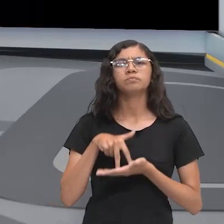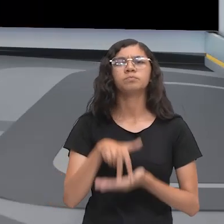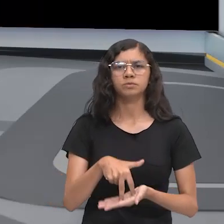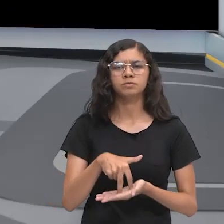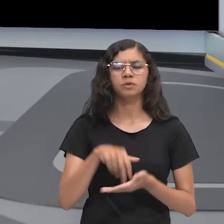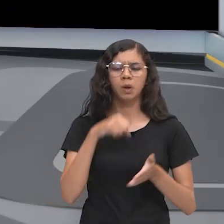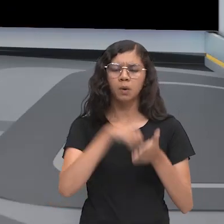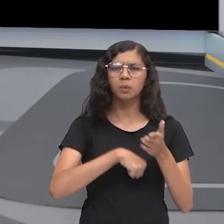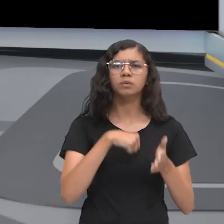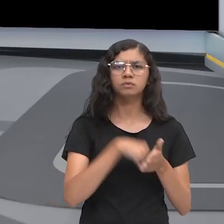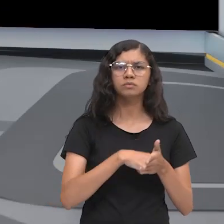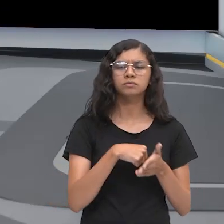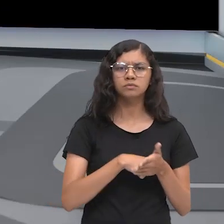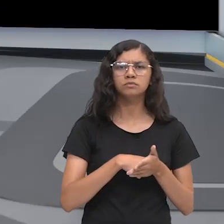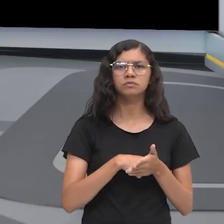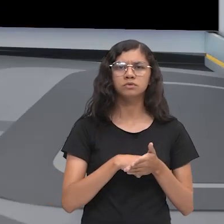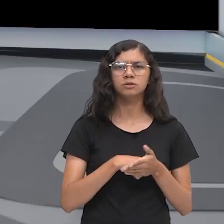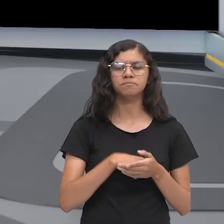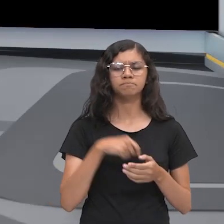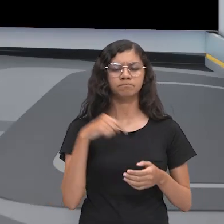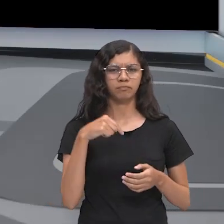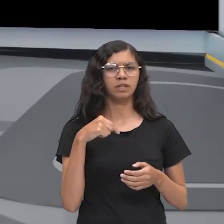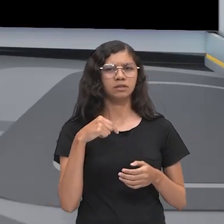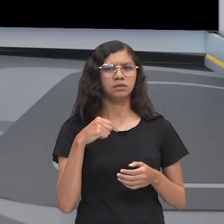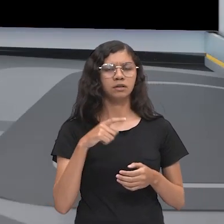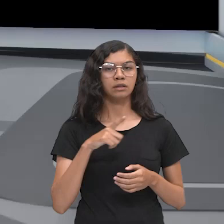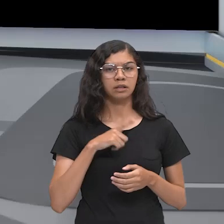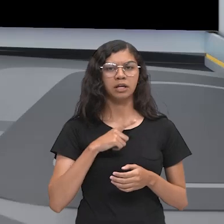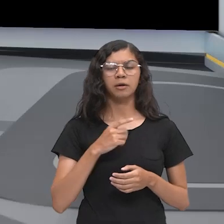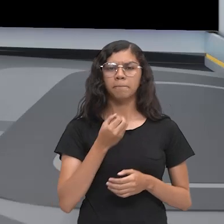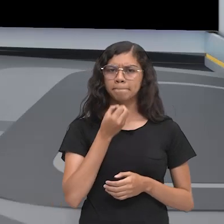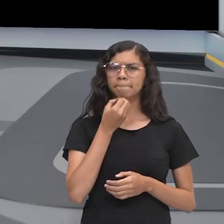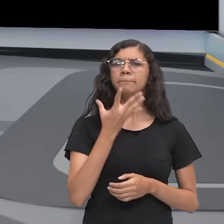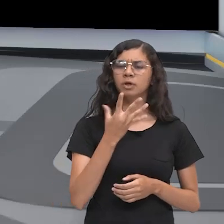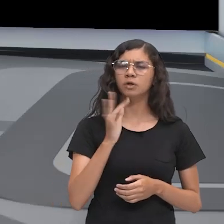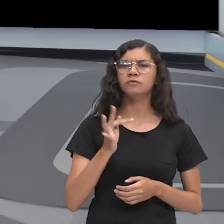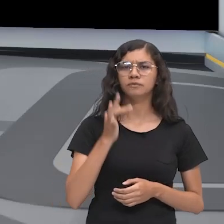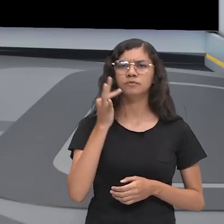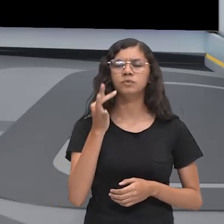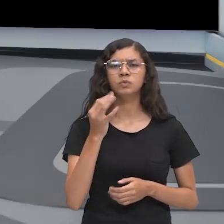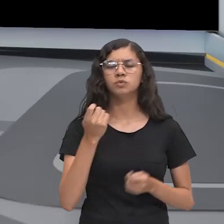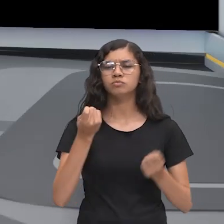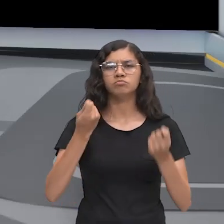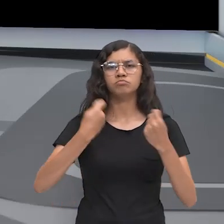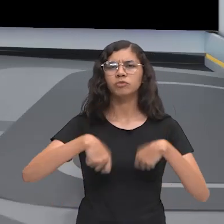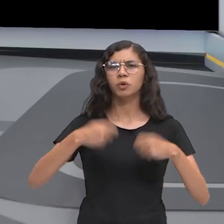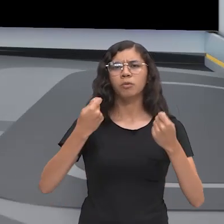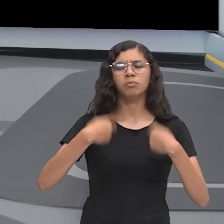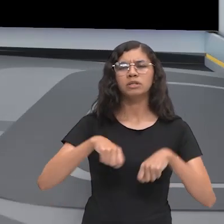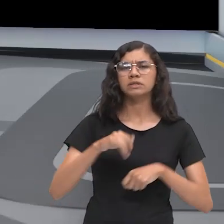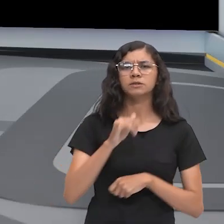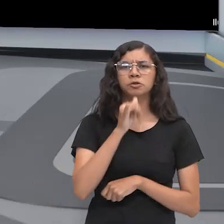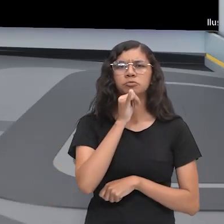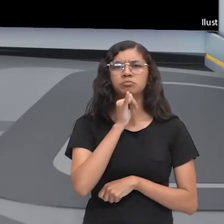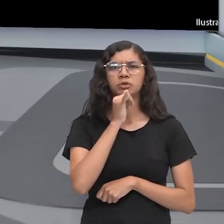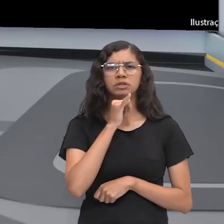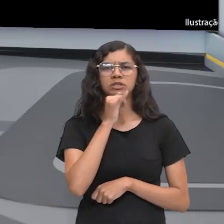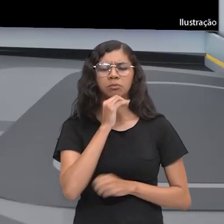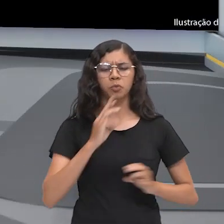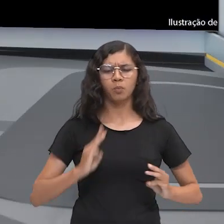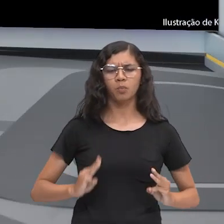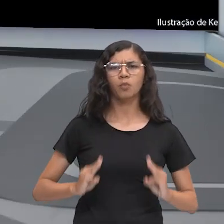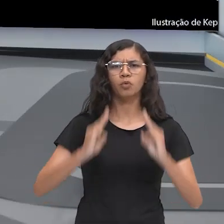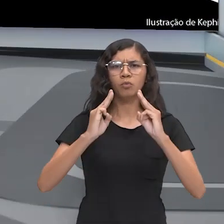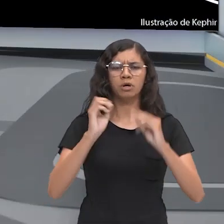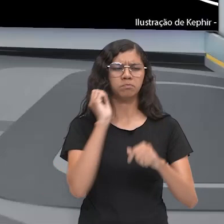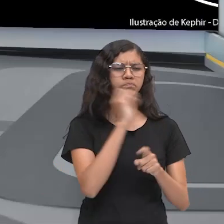luta, muitas vezes traz os benefícios para a gente. Não precisamos depredar monumentos